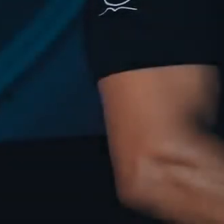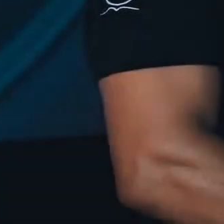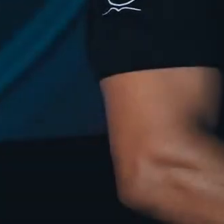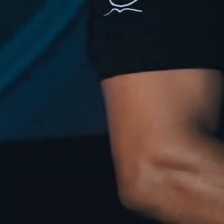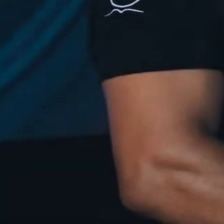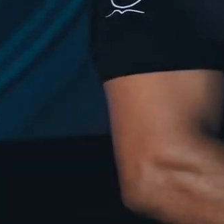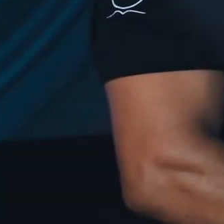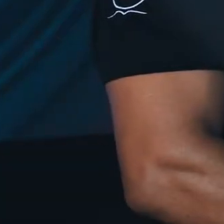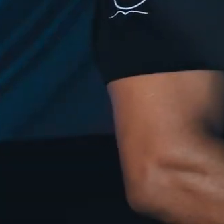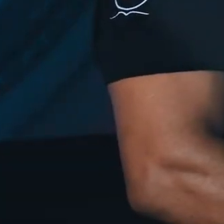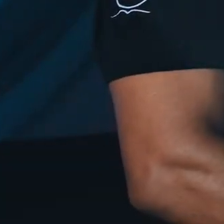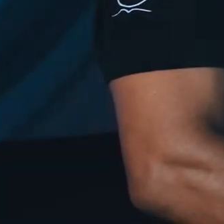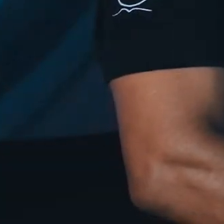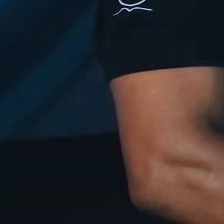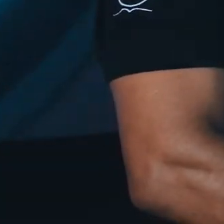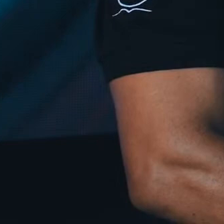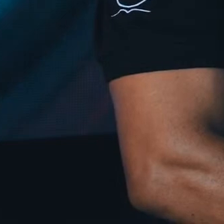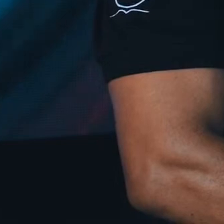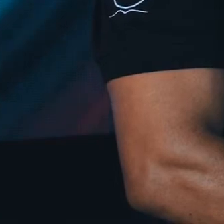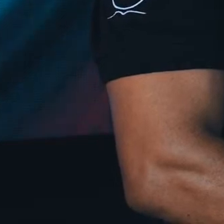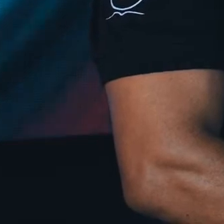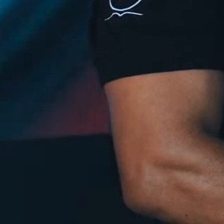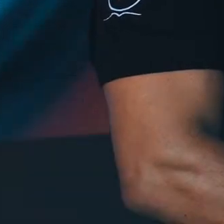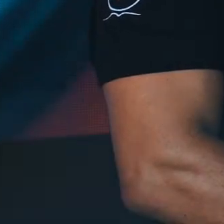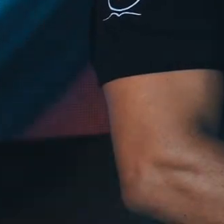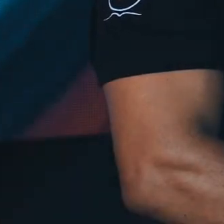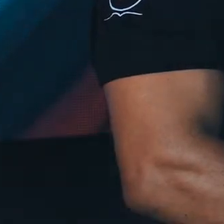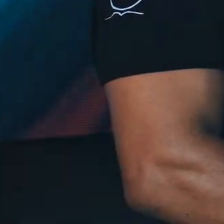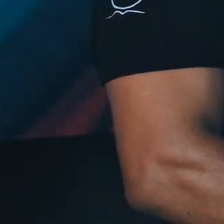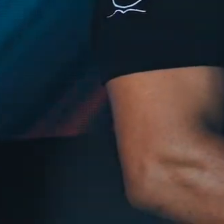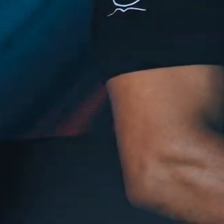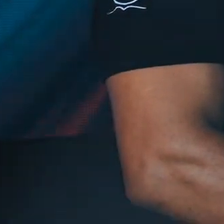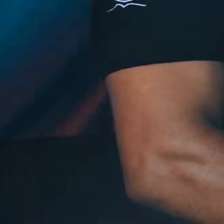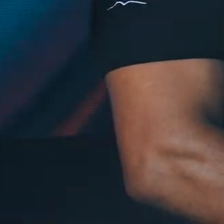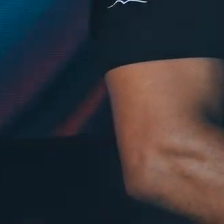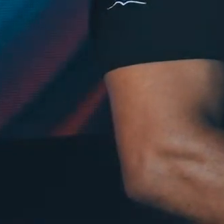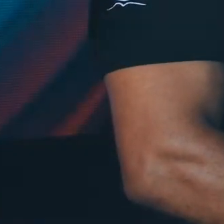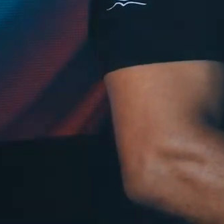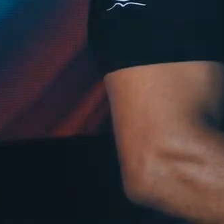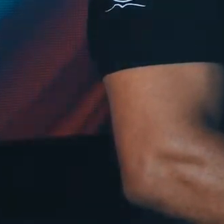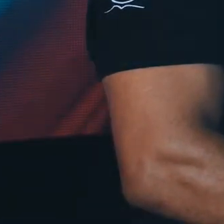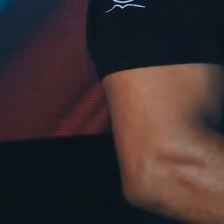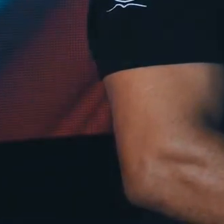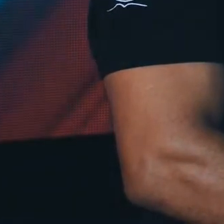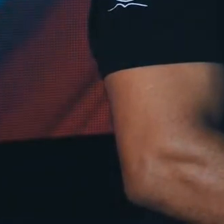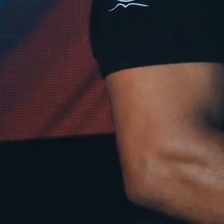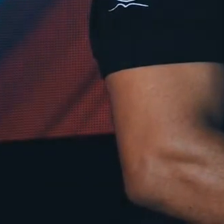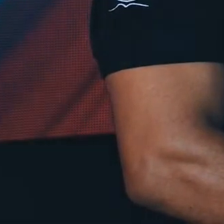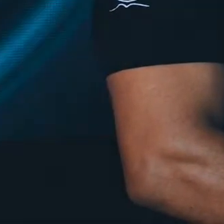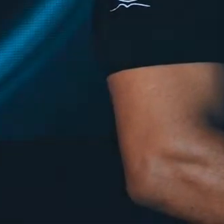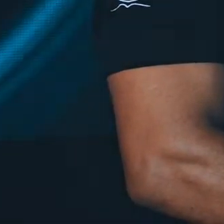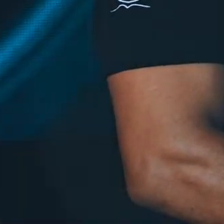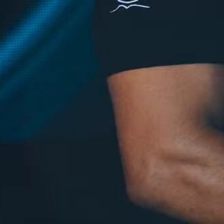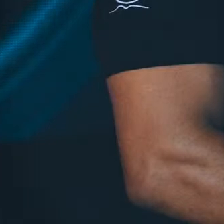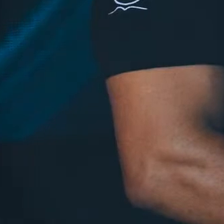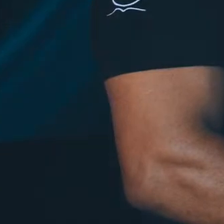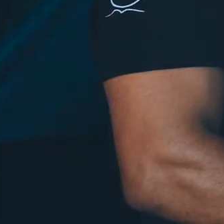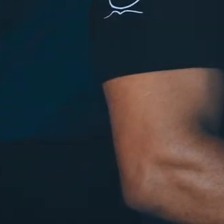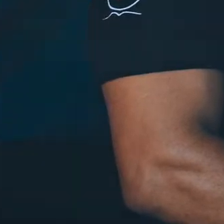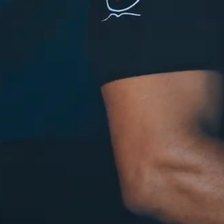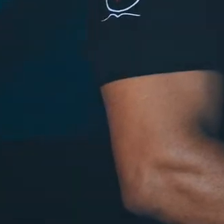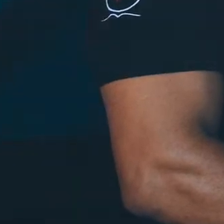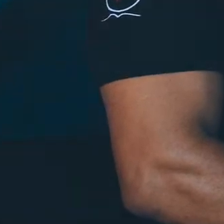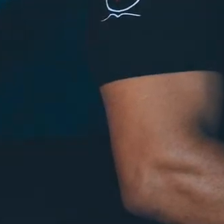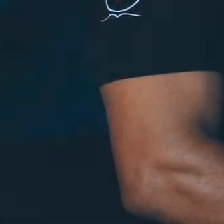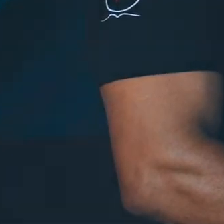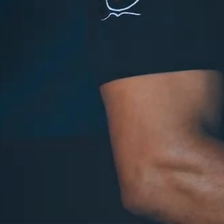A paz de Cristo para todos, eu sou o pastor Danilo Albrilli. E eu sou Mônica Albrilli. Lideramos o Departamento de Família da ADVEC. E